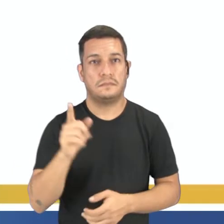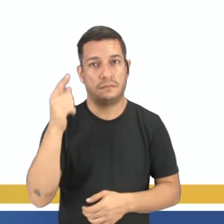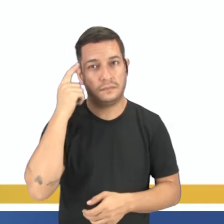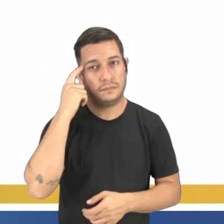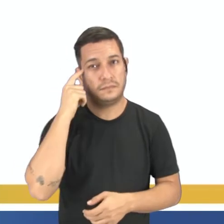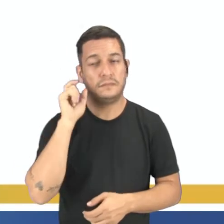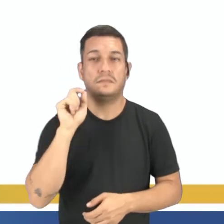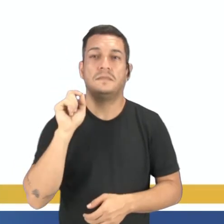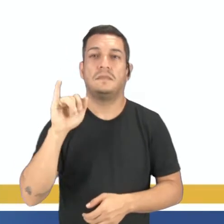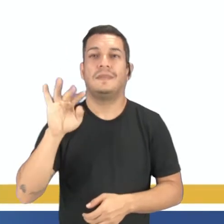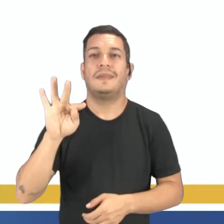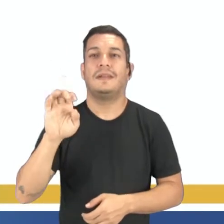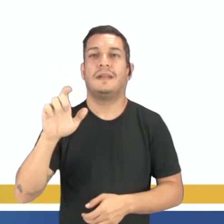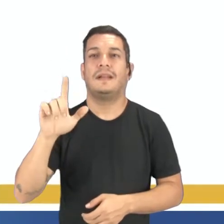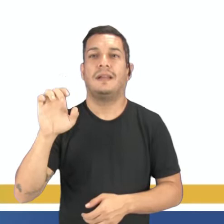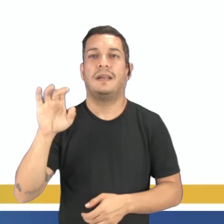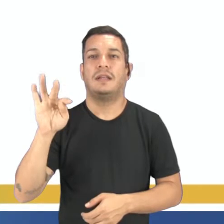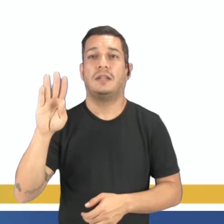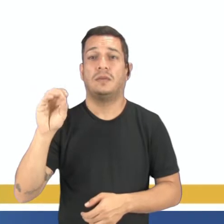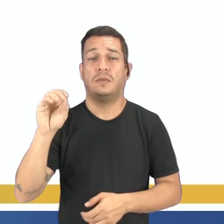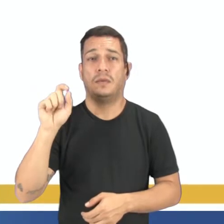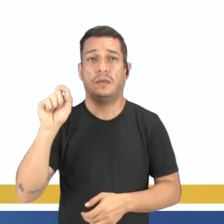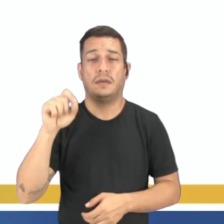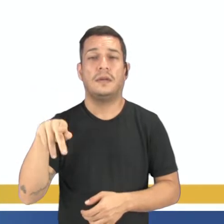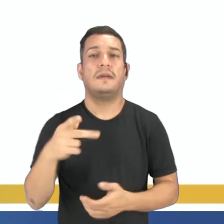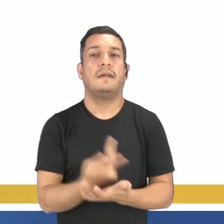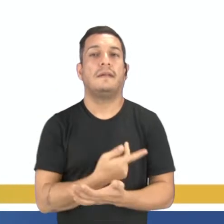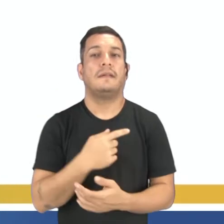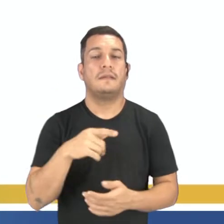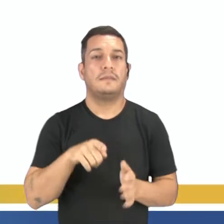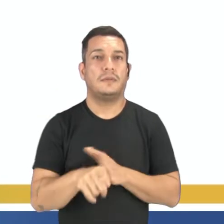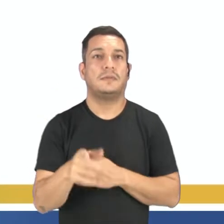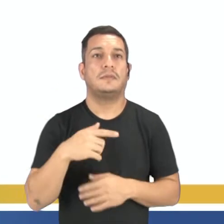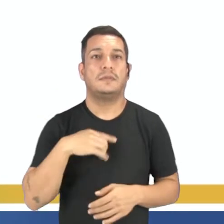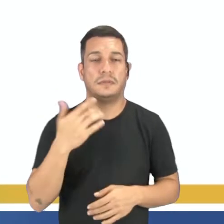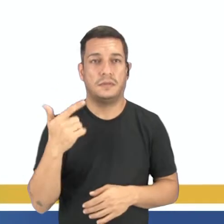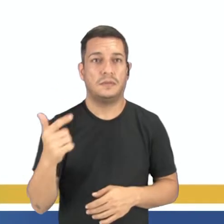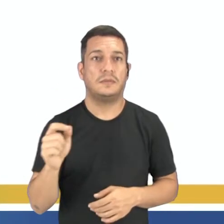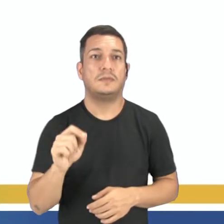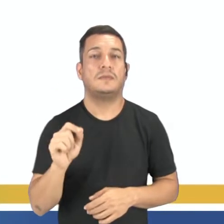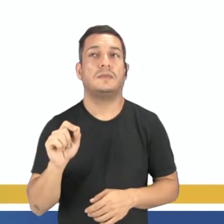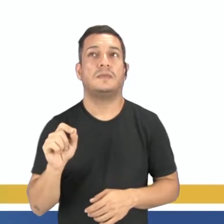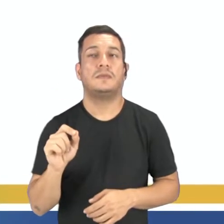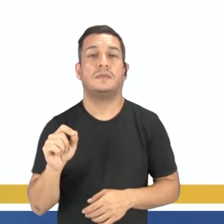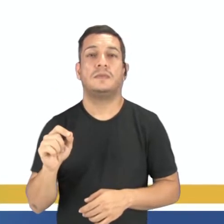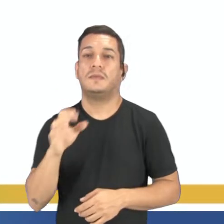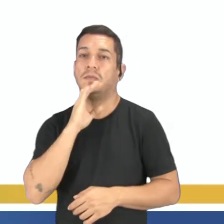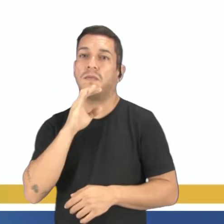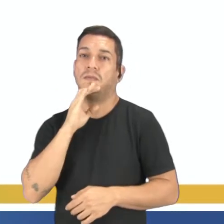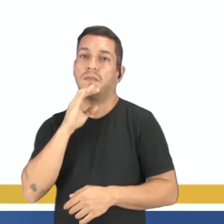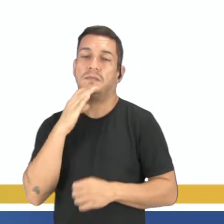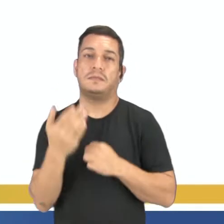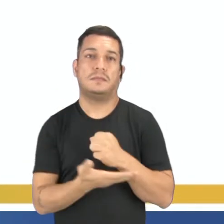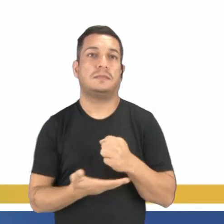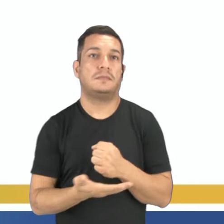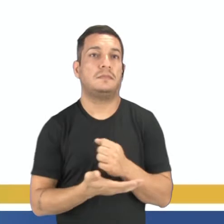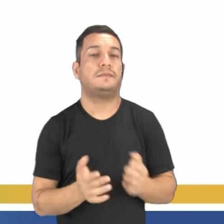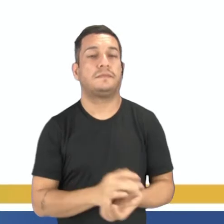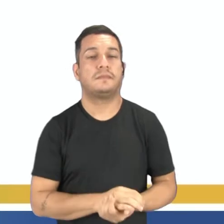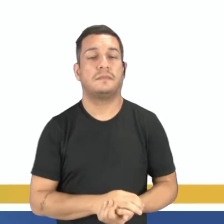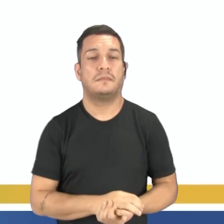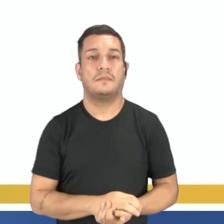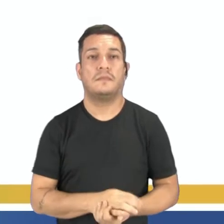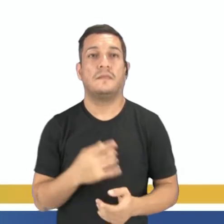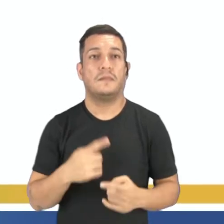gente já... Mas isso aí, quem erraria essa questão é a pessoa que não teria esse conhecimento básico.